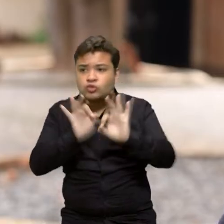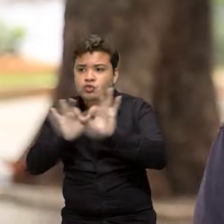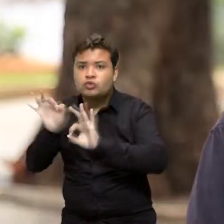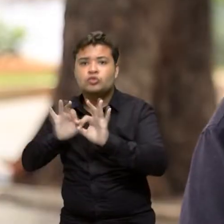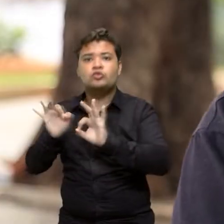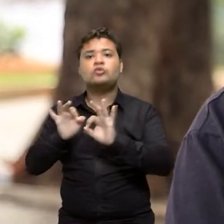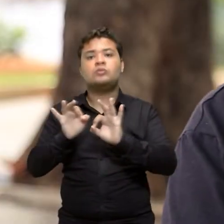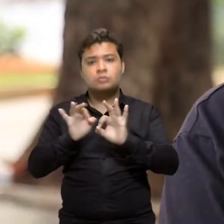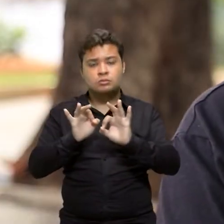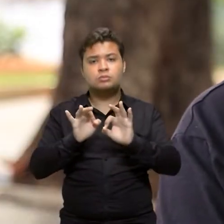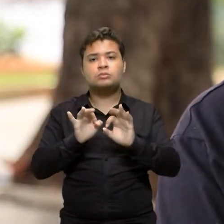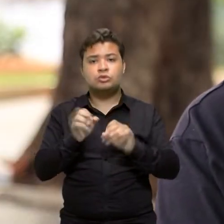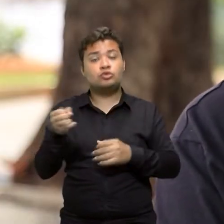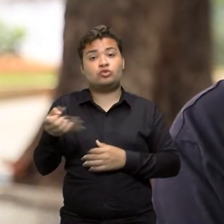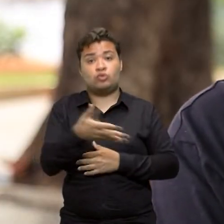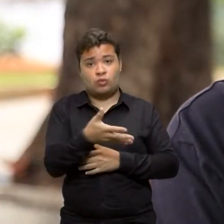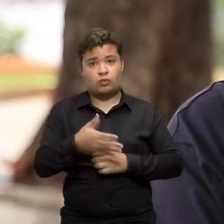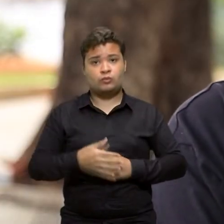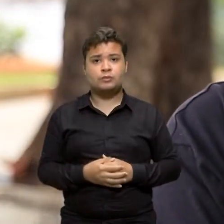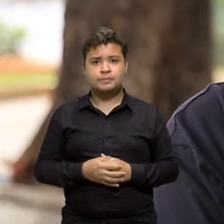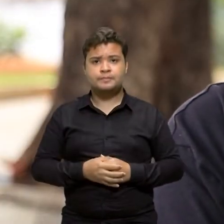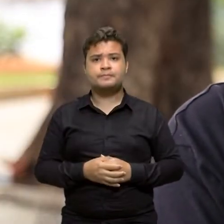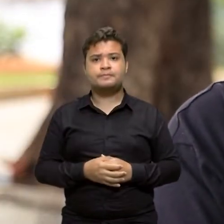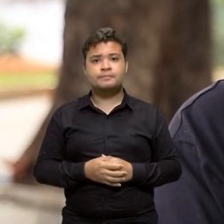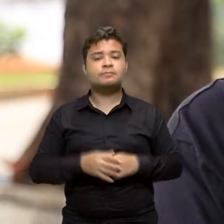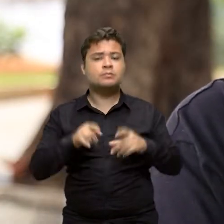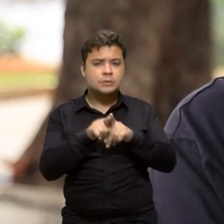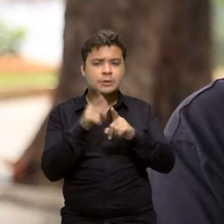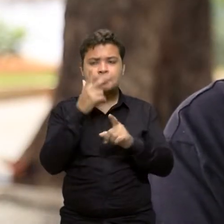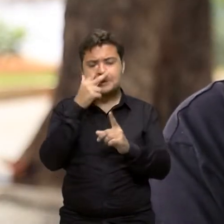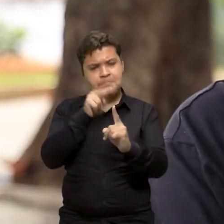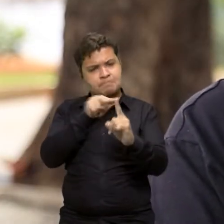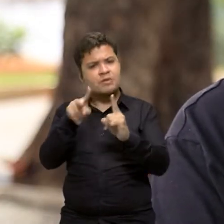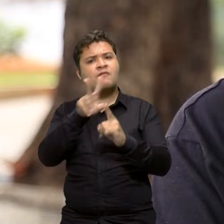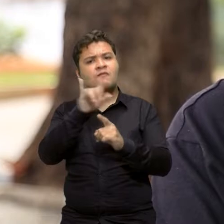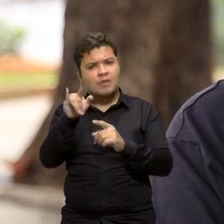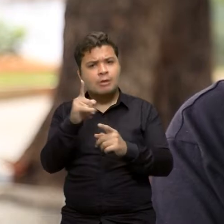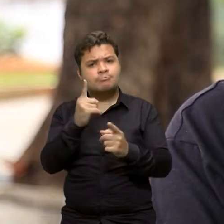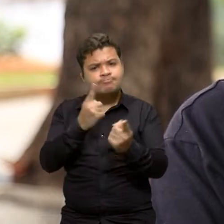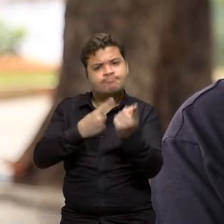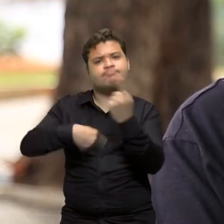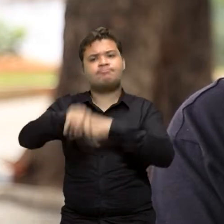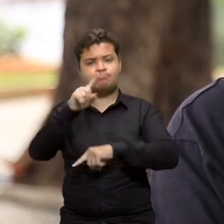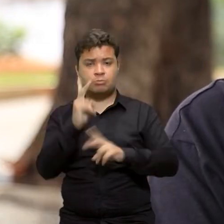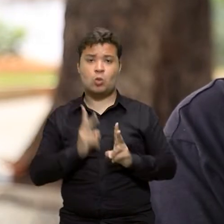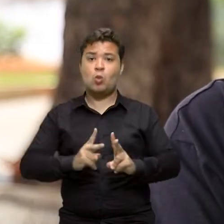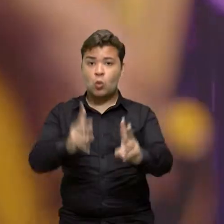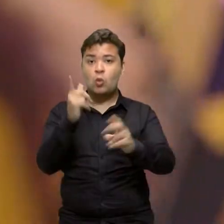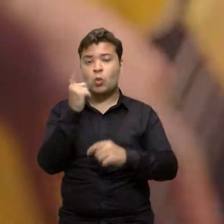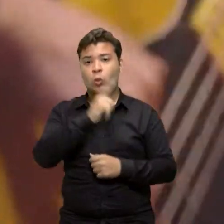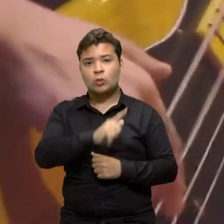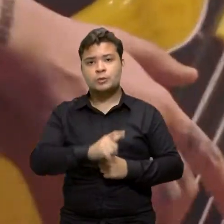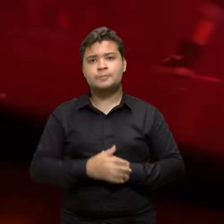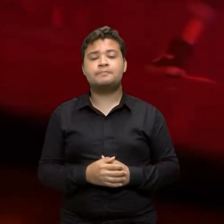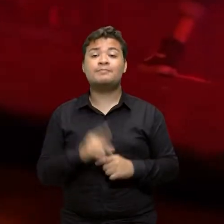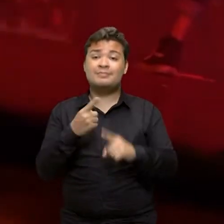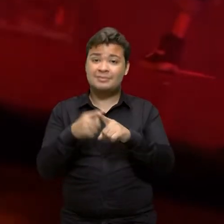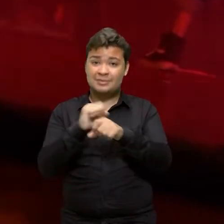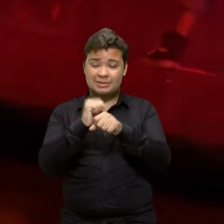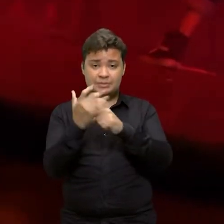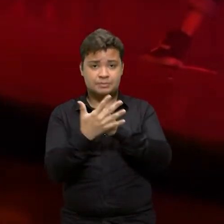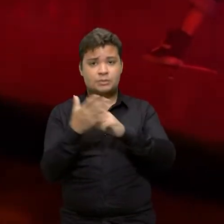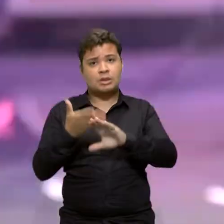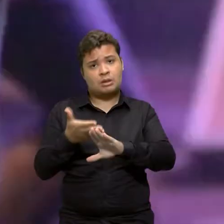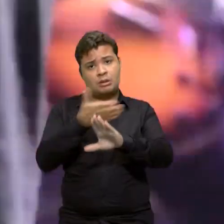reorganização e que tem sim uma perspectiva de crescimento, de continuidade. Antes da pandemia a gente estava